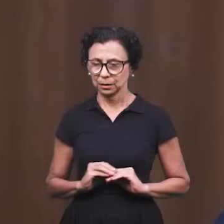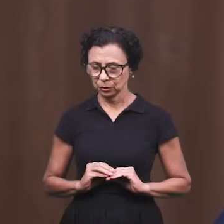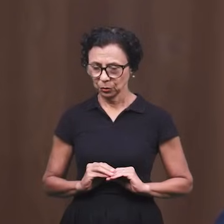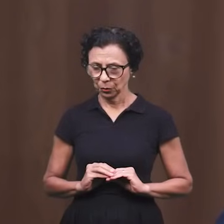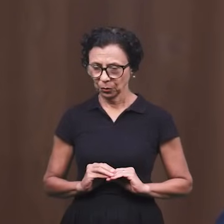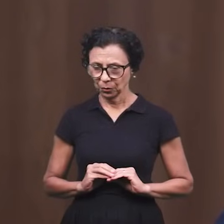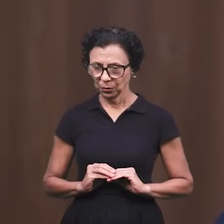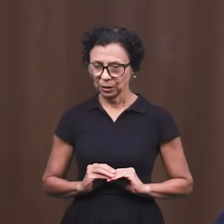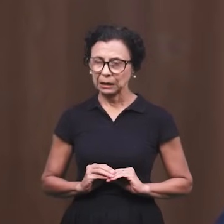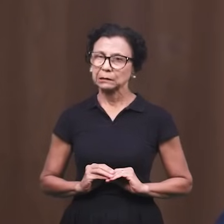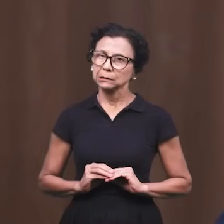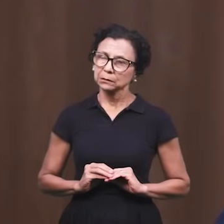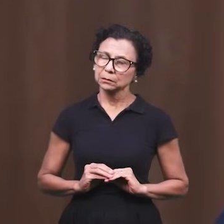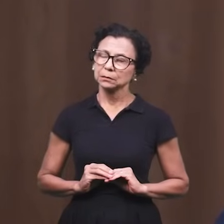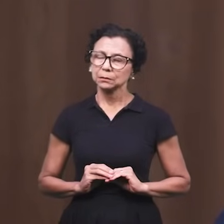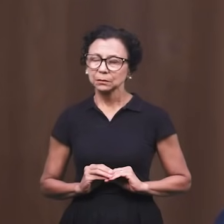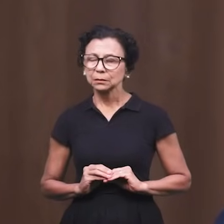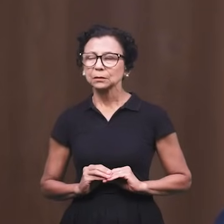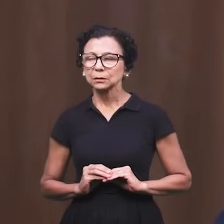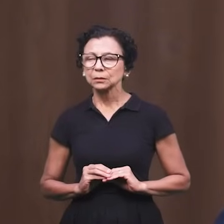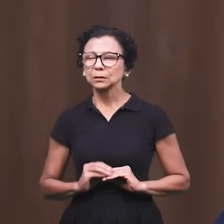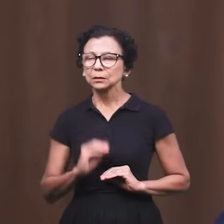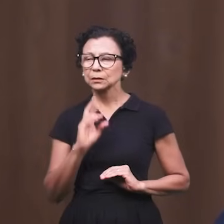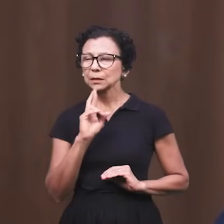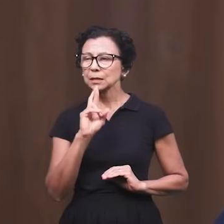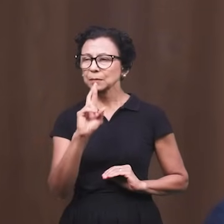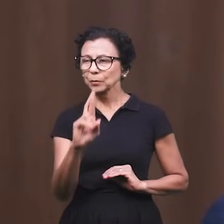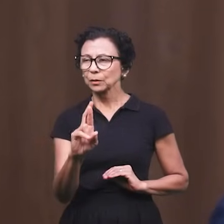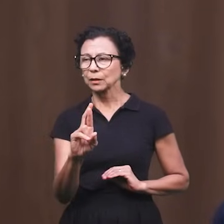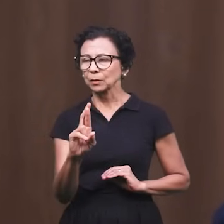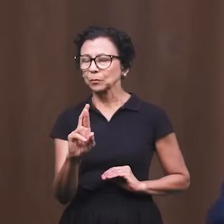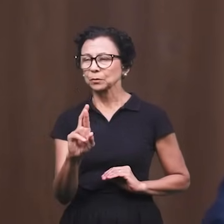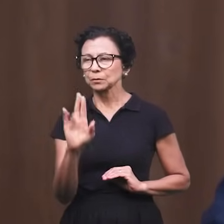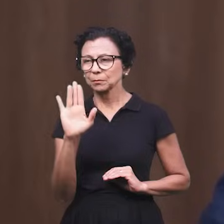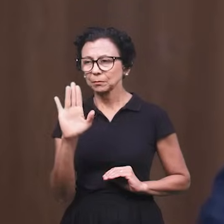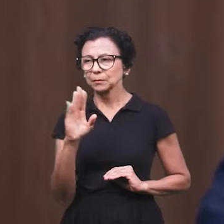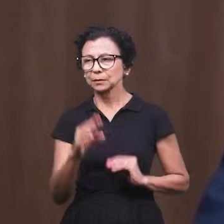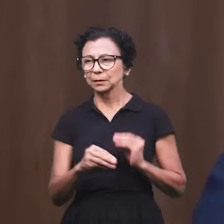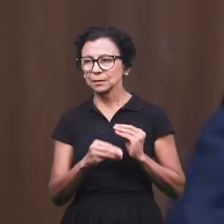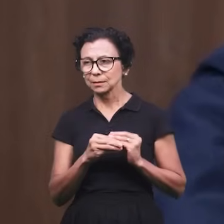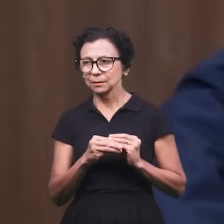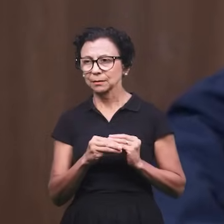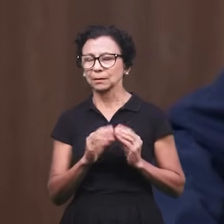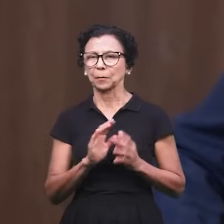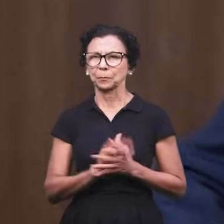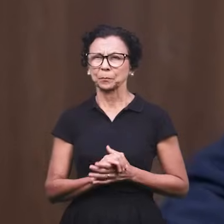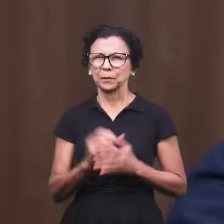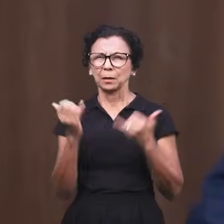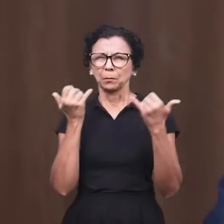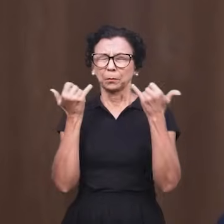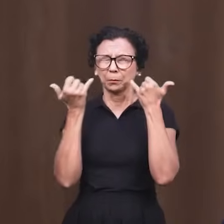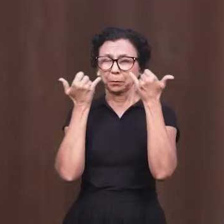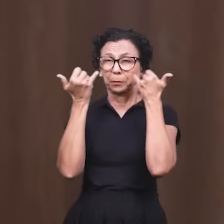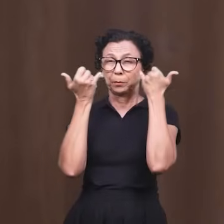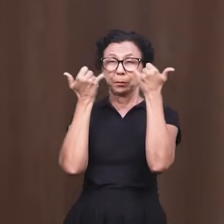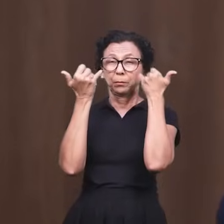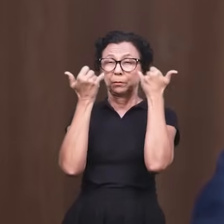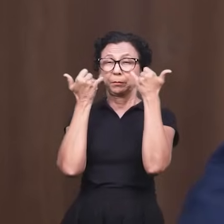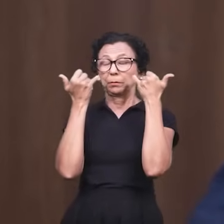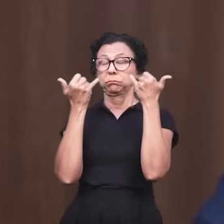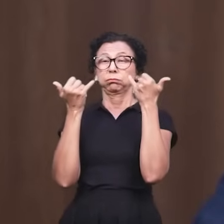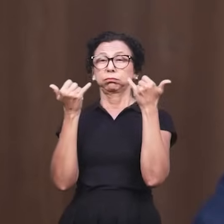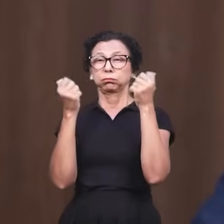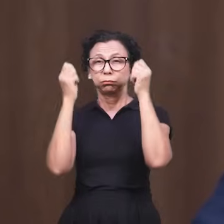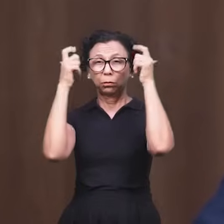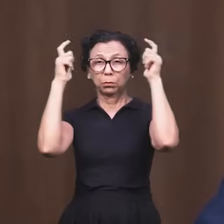a resposta com relação a isso. As informações são muitas e, por elas serem muitas, elas